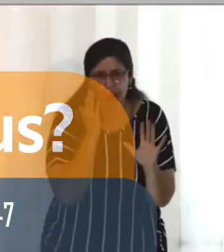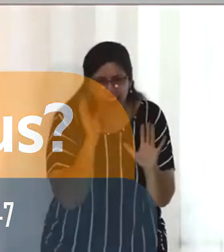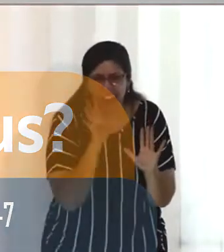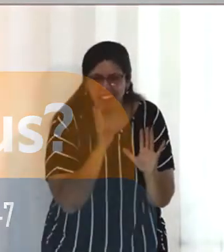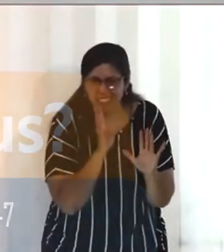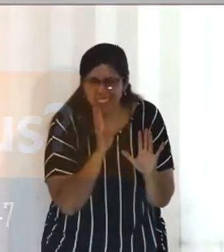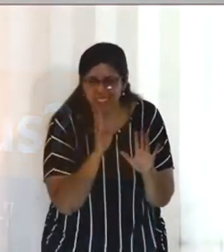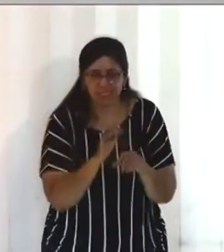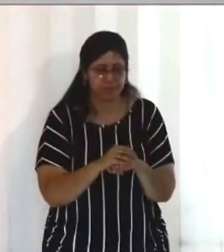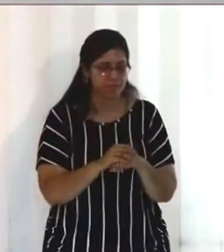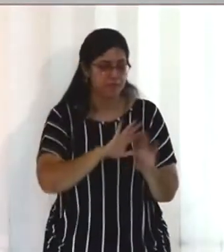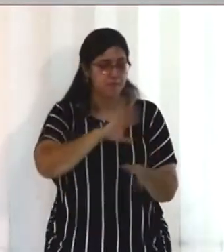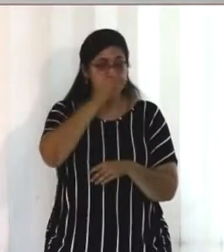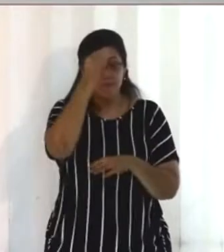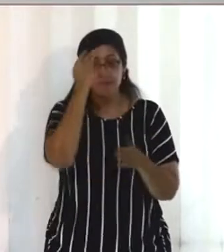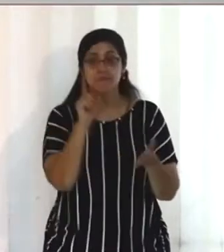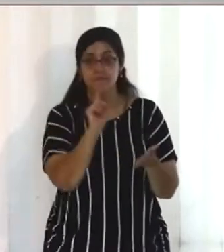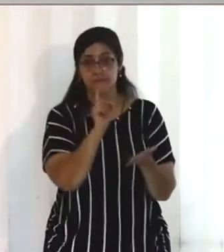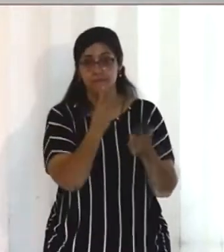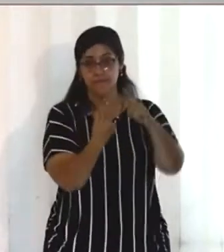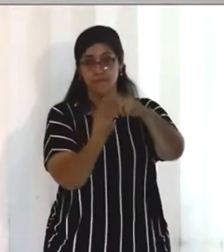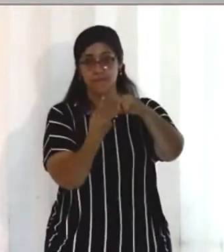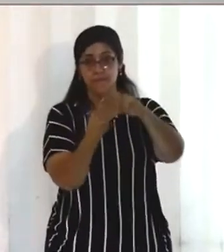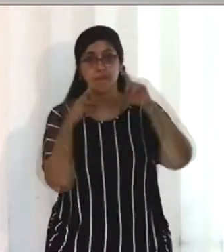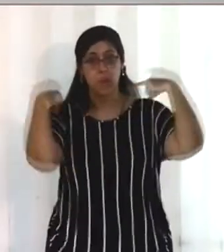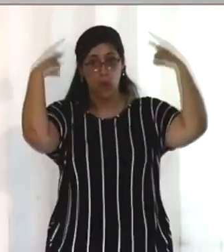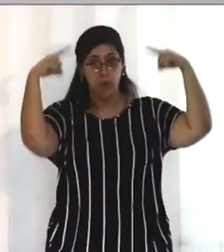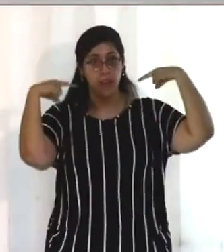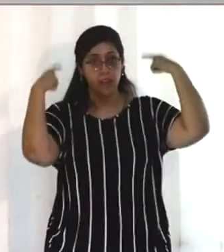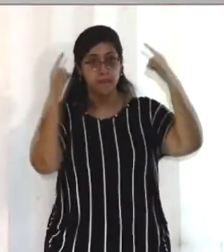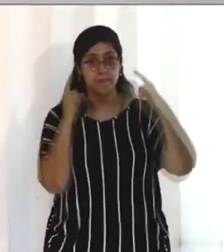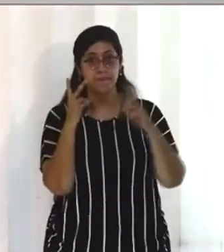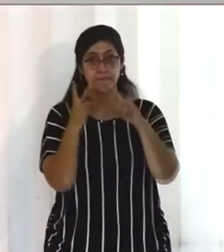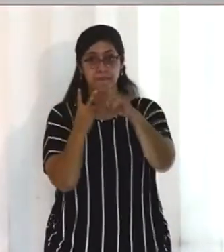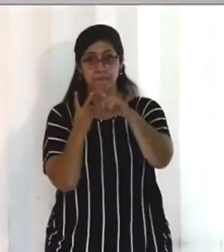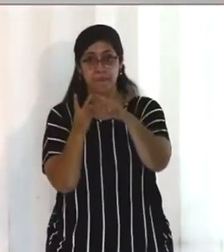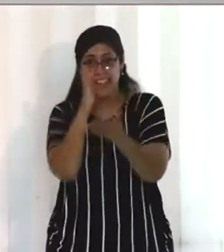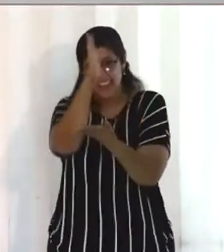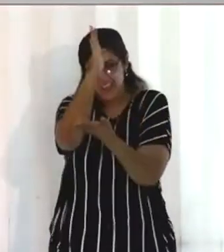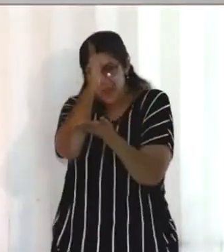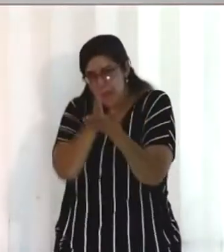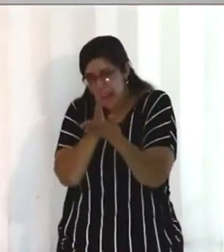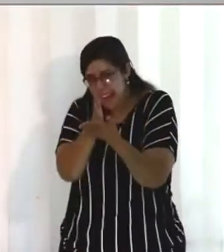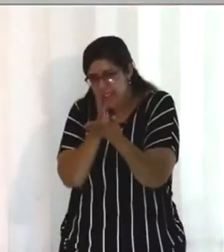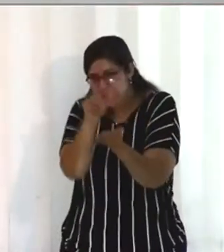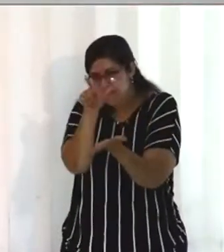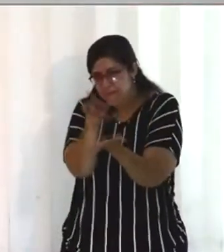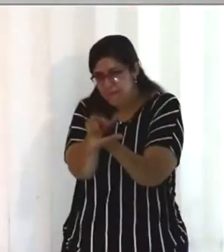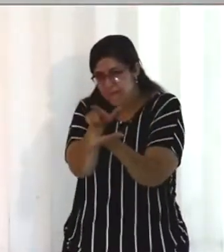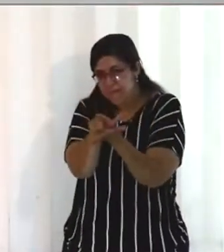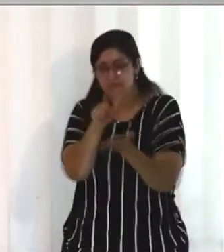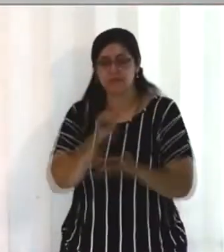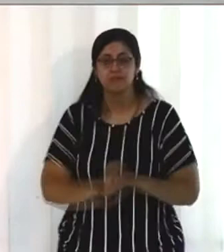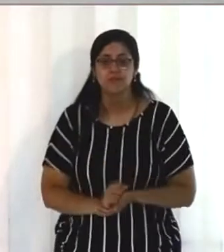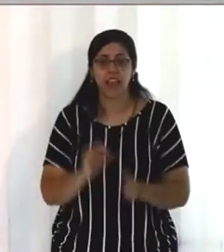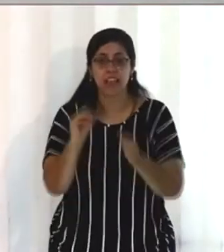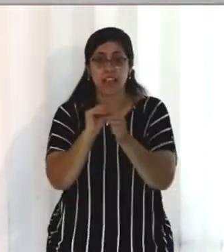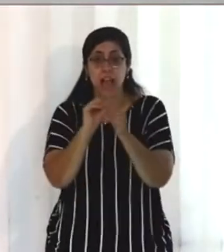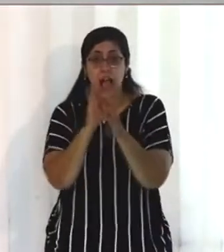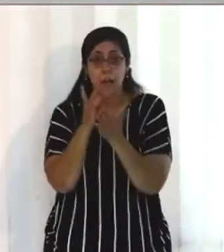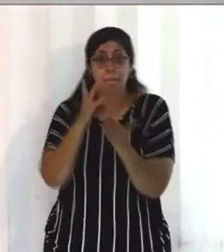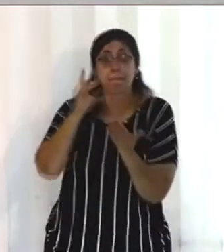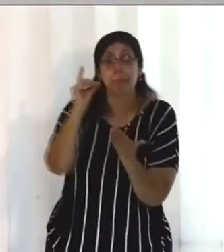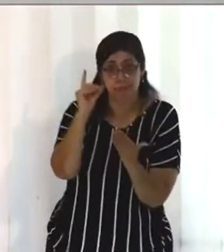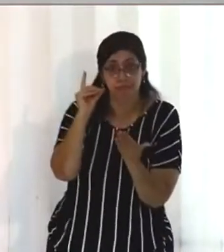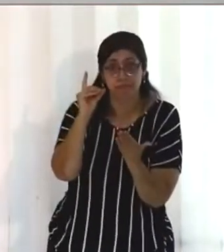num canto da folha uma ovelhinha. No meio da folha, desenhe uma Bíblia. Olha quantas vezes